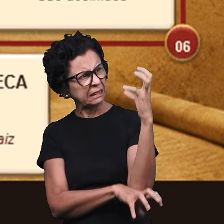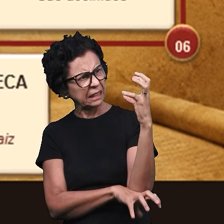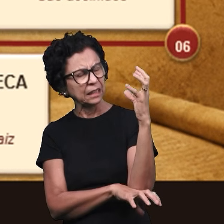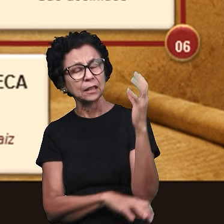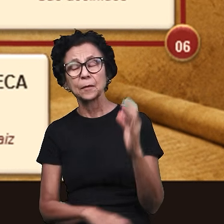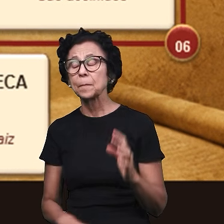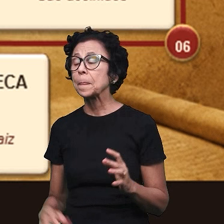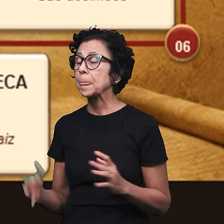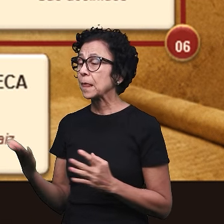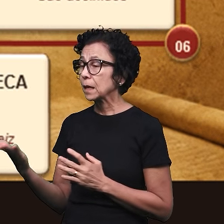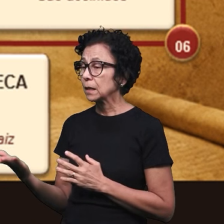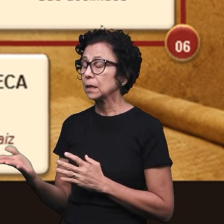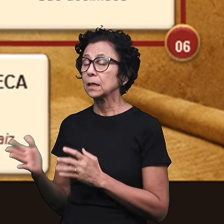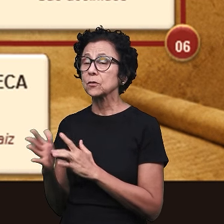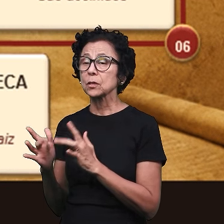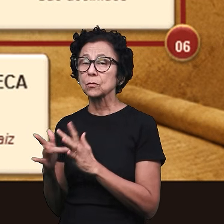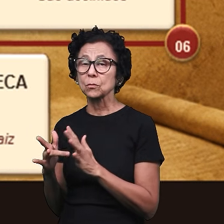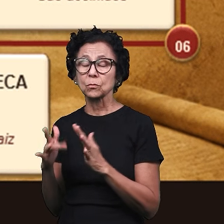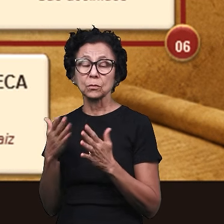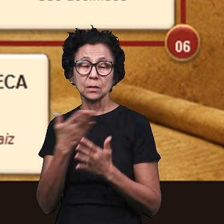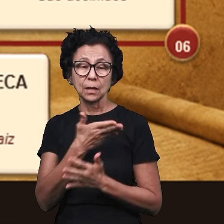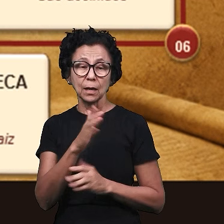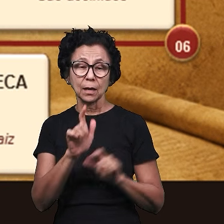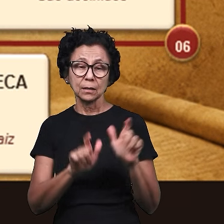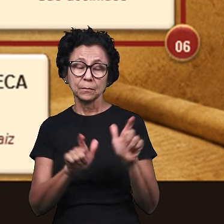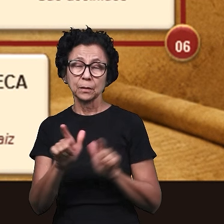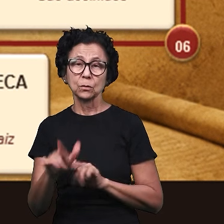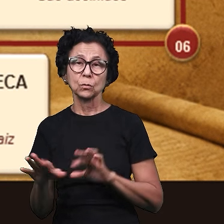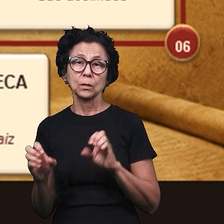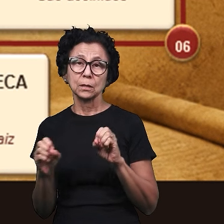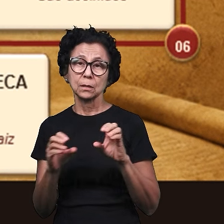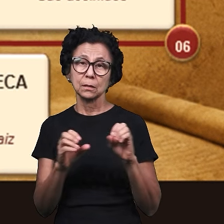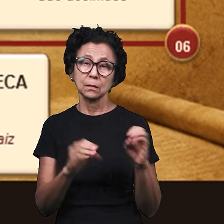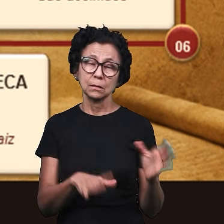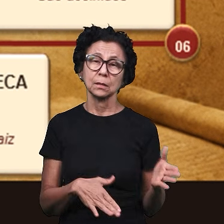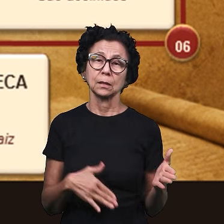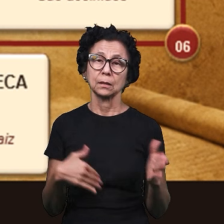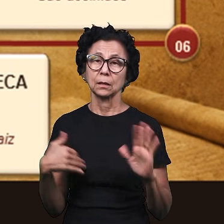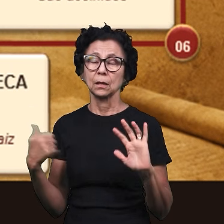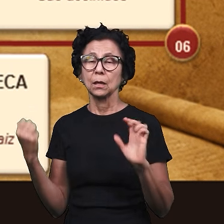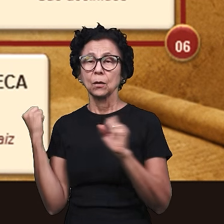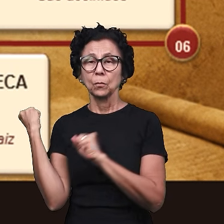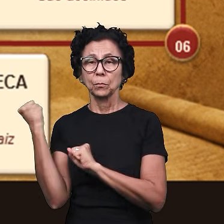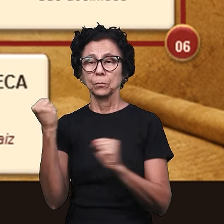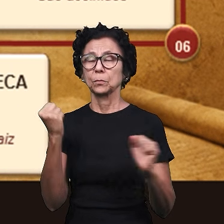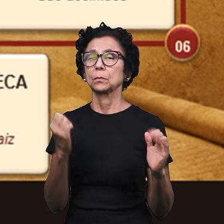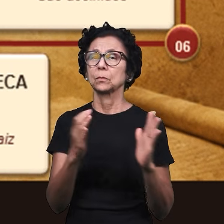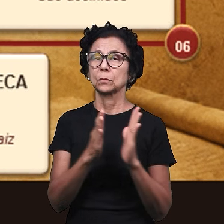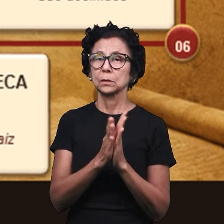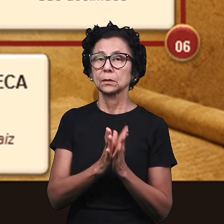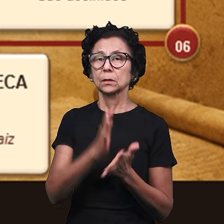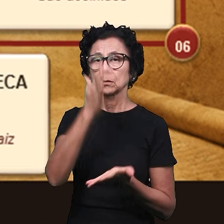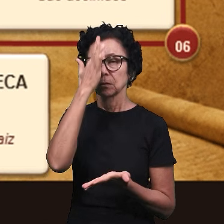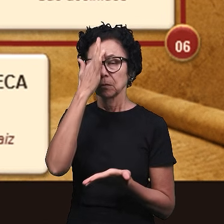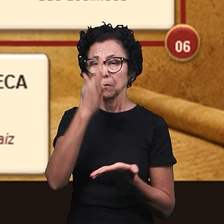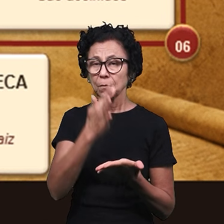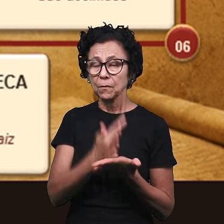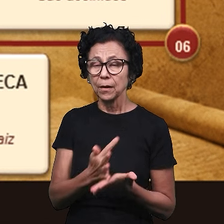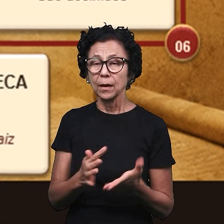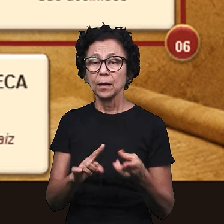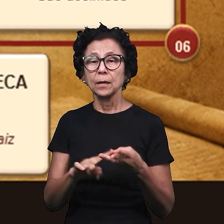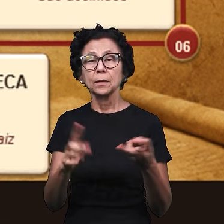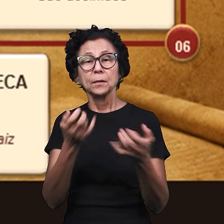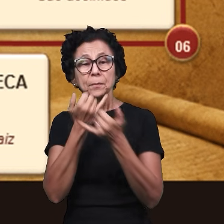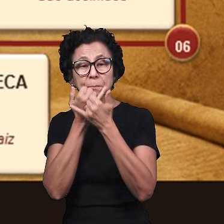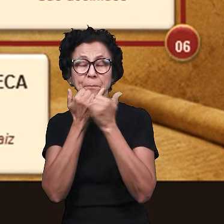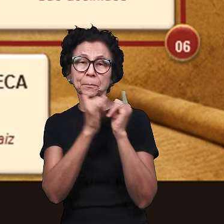e Jesus os ensina a respeito da fé, a respeito da oração, do poder da oração e